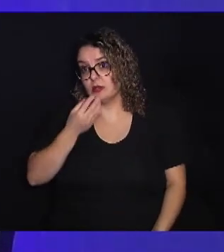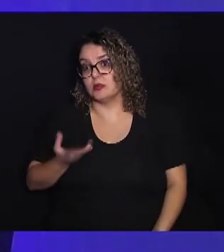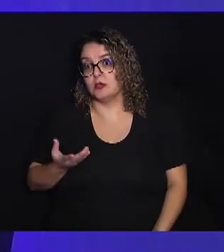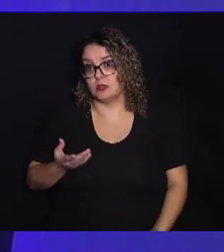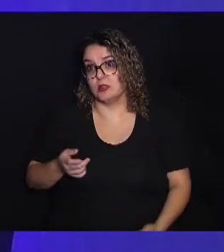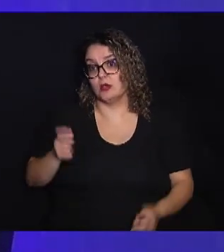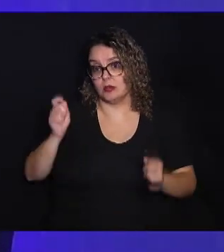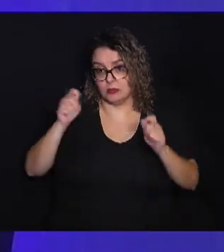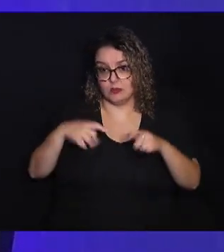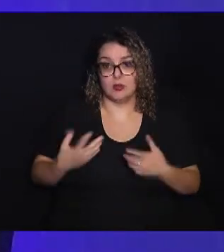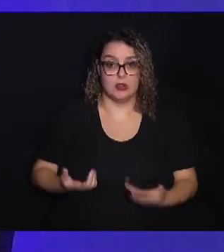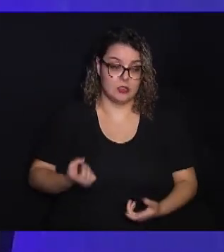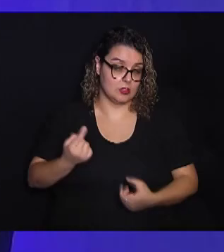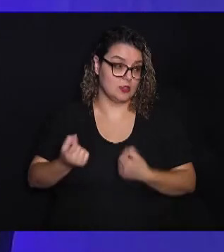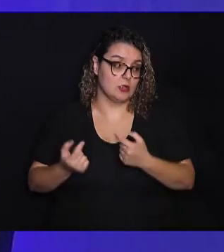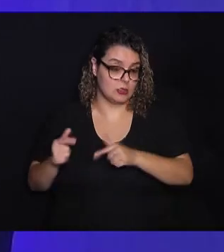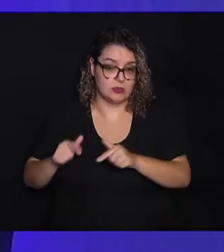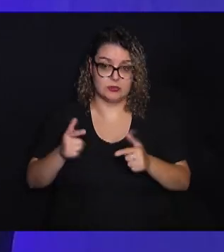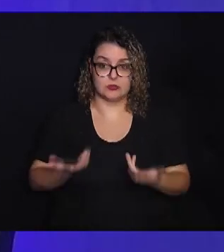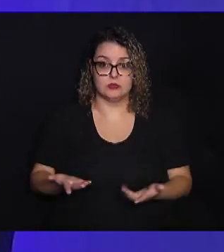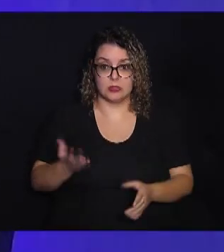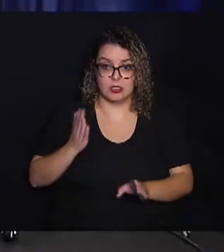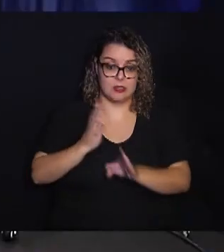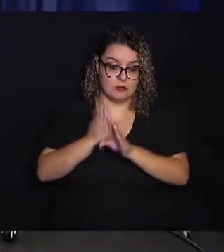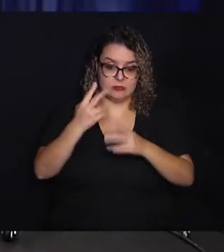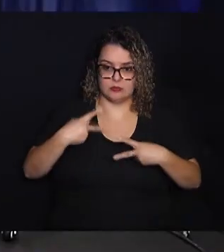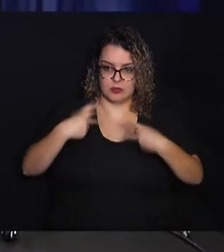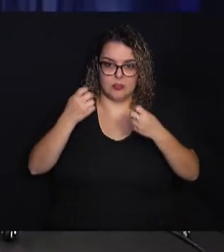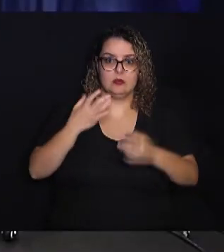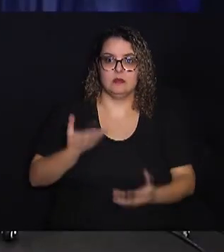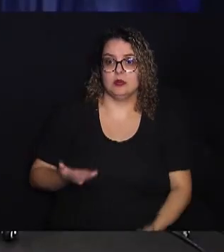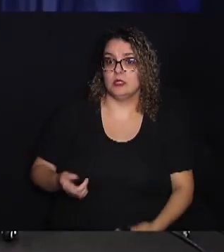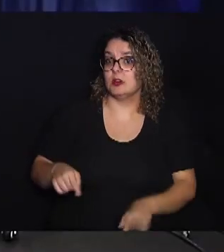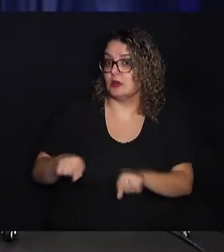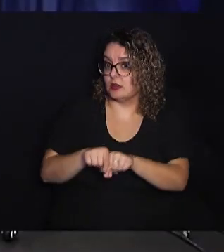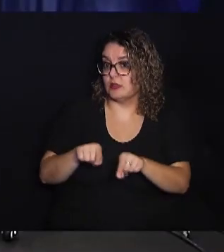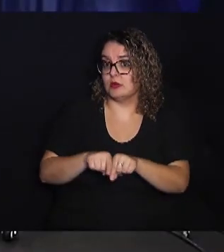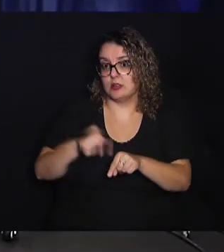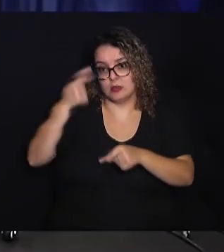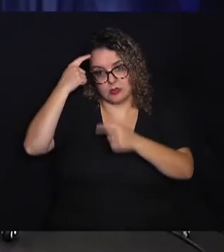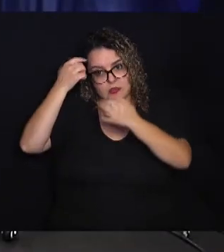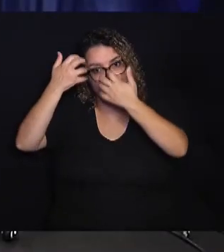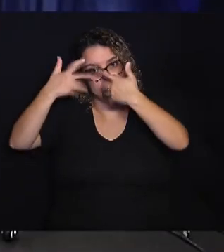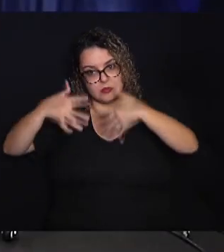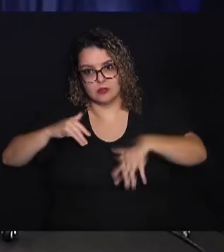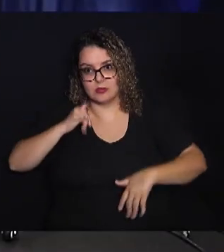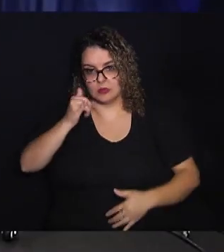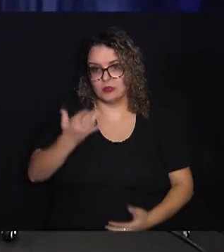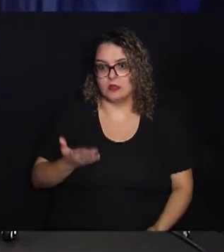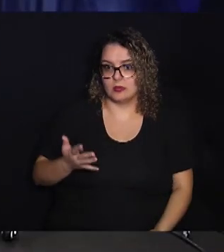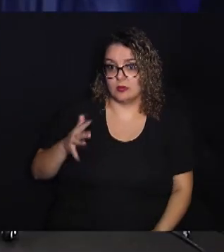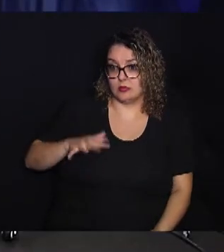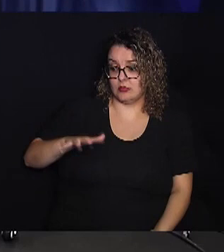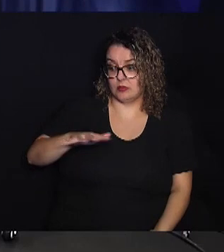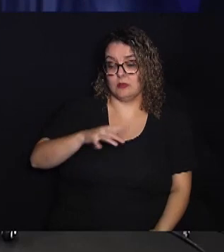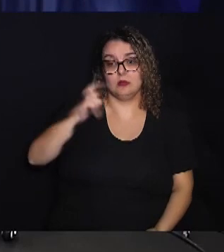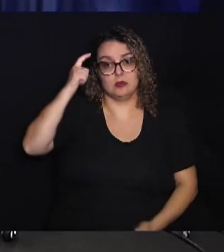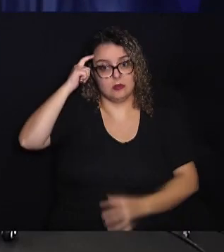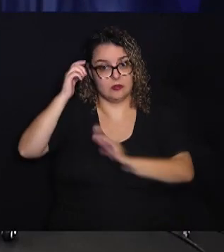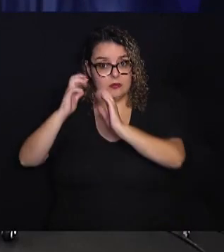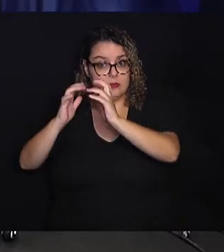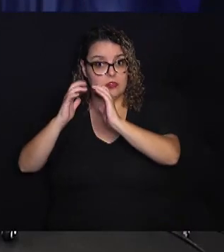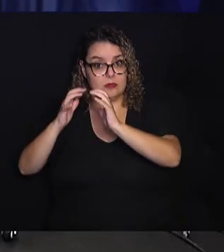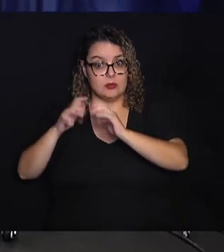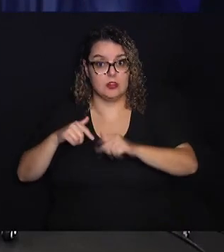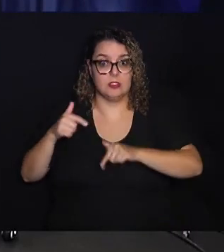possibilidade de estar em algum lugar, se descobre, né? E até mesmo neurologicamente falando, são áreas cerebrais que são Sim. trabalhadas,